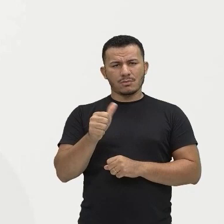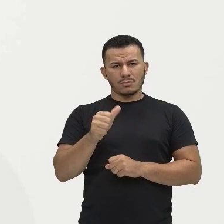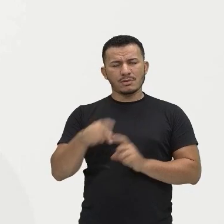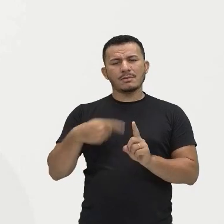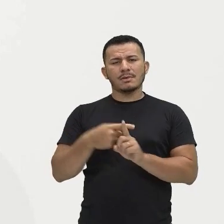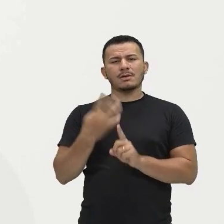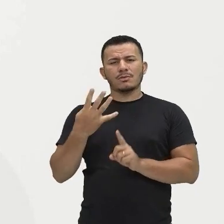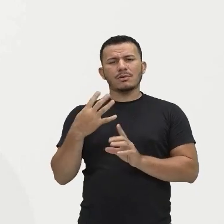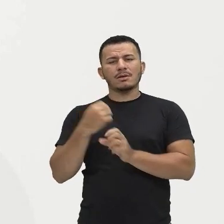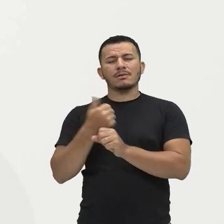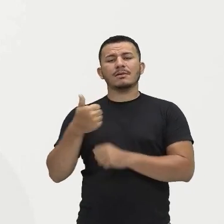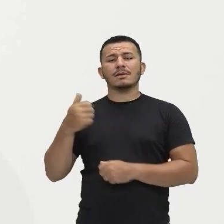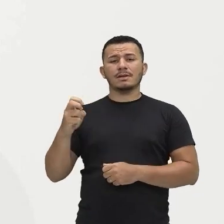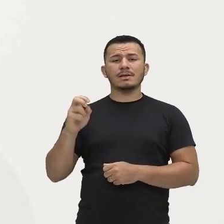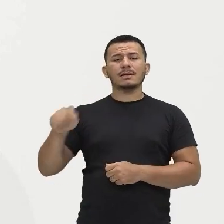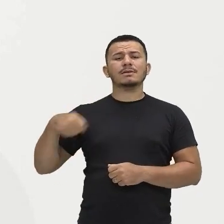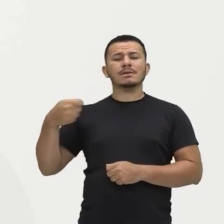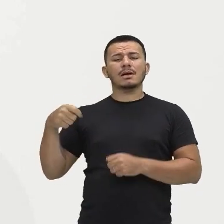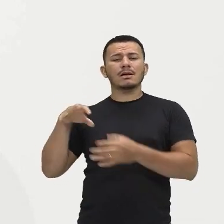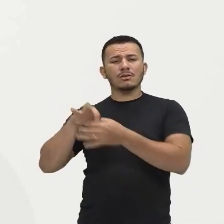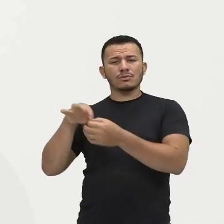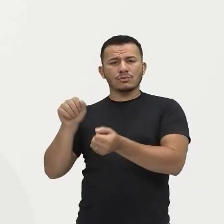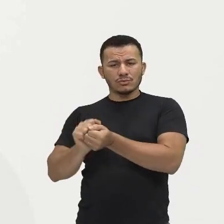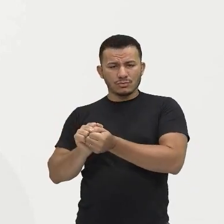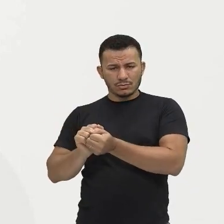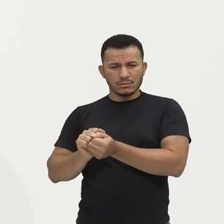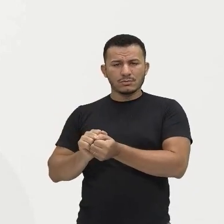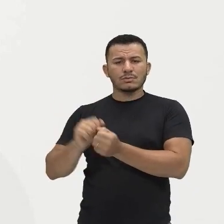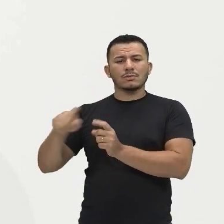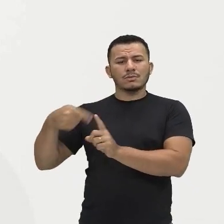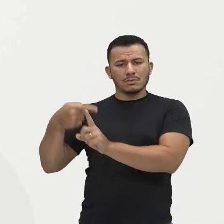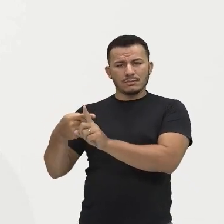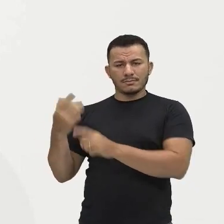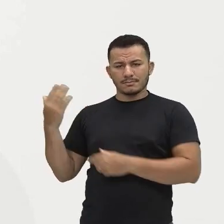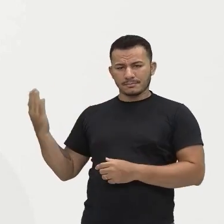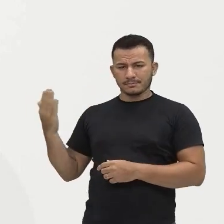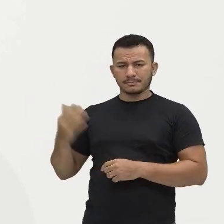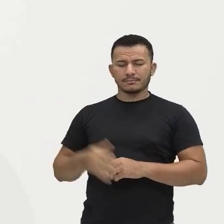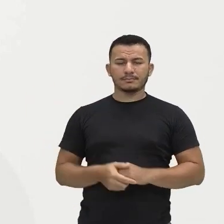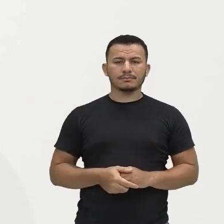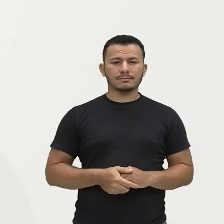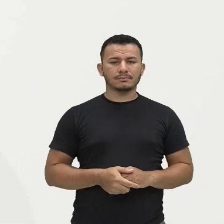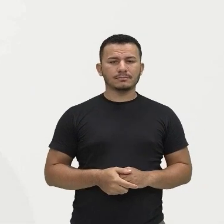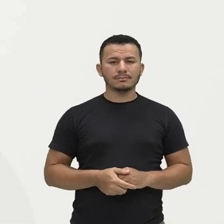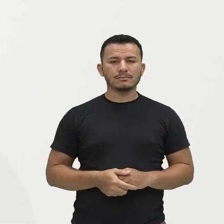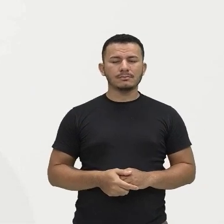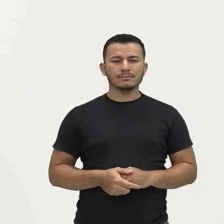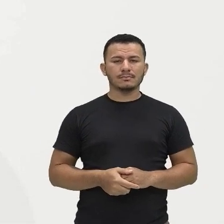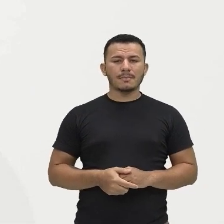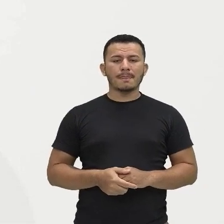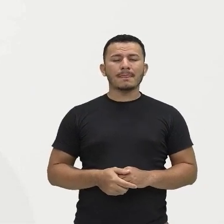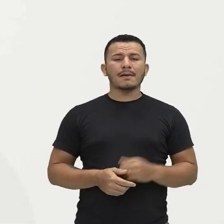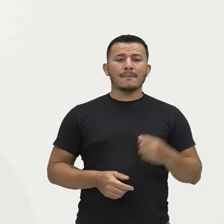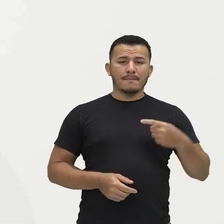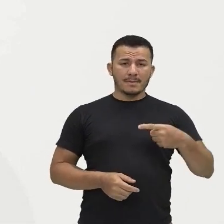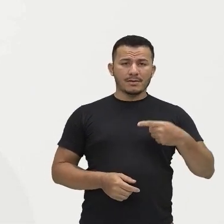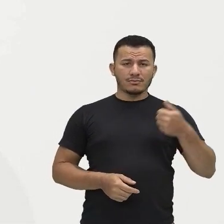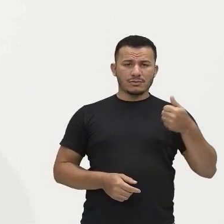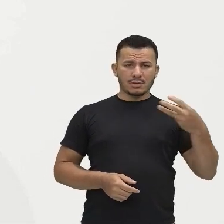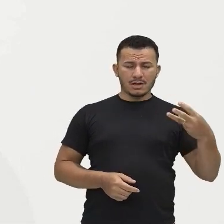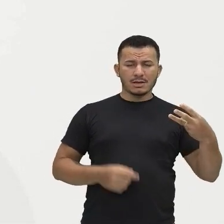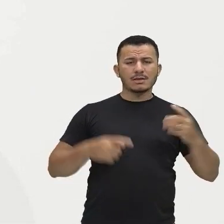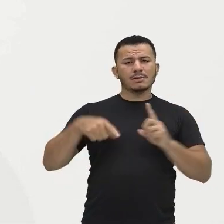mais 4 dá 15. Qual é o sinal agora mais? Repete o sinal, está aqui. Agora eu tenho, o que eu tenho? Sinais